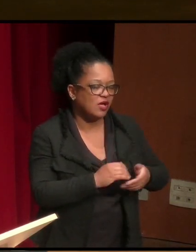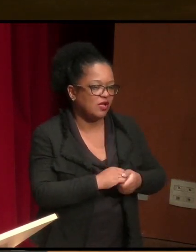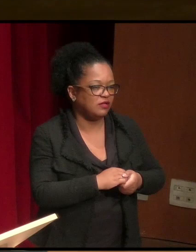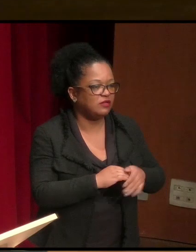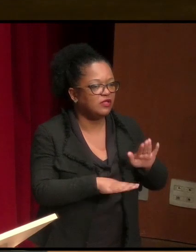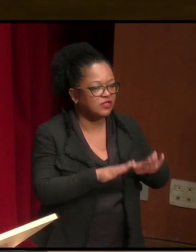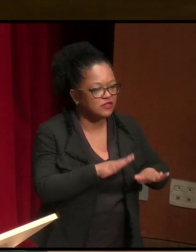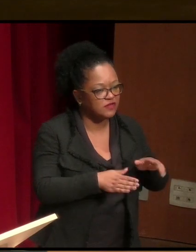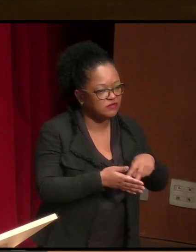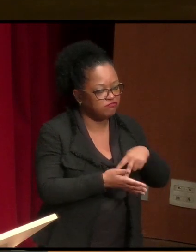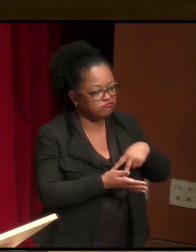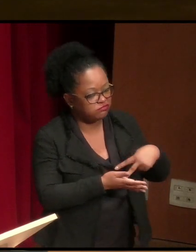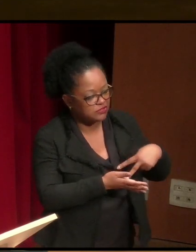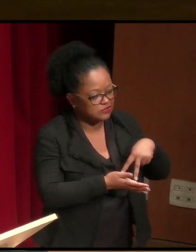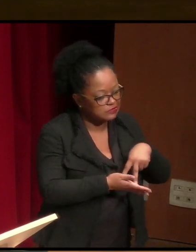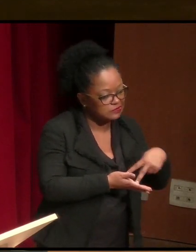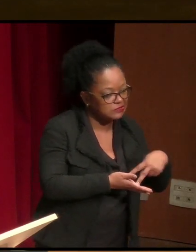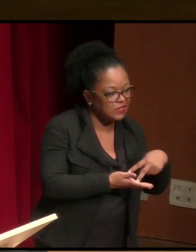bambeada, né?